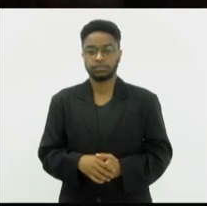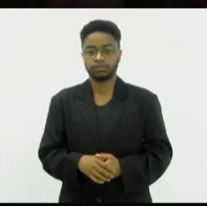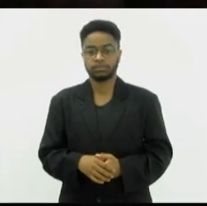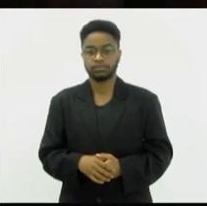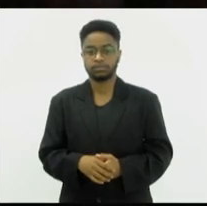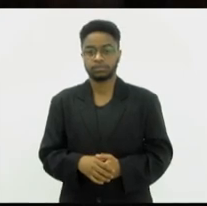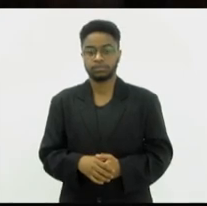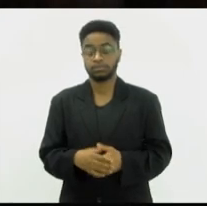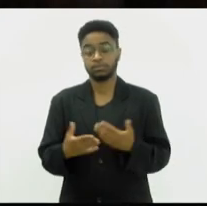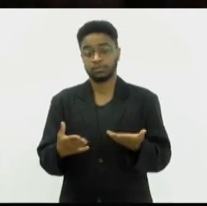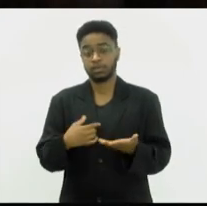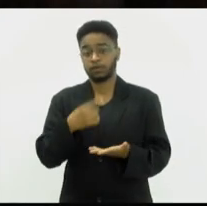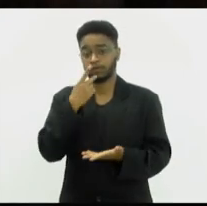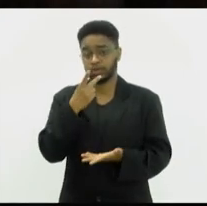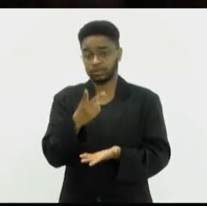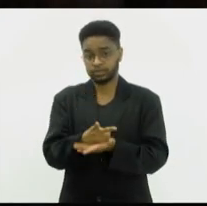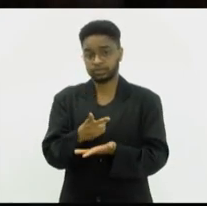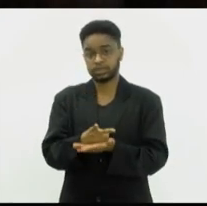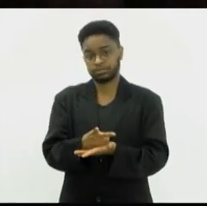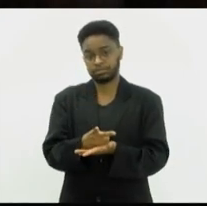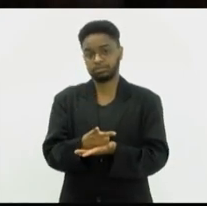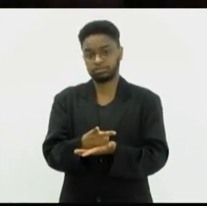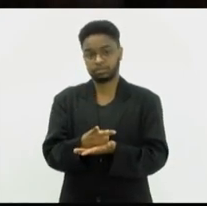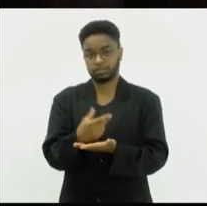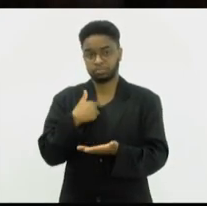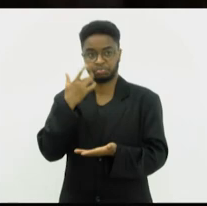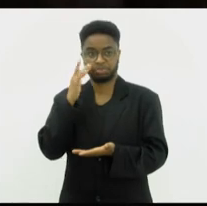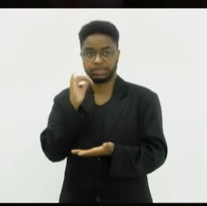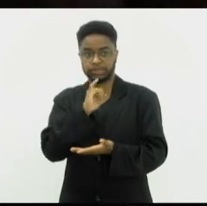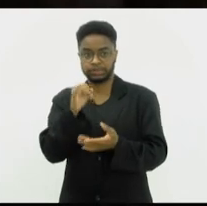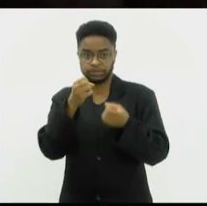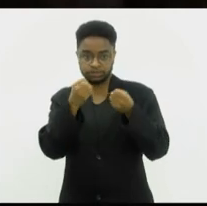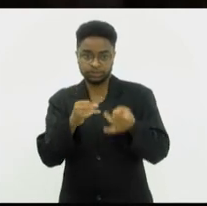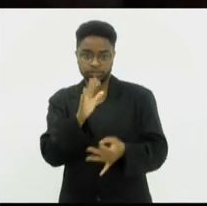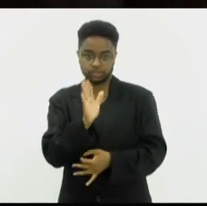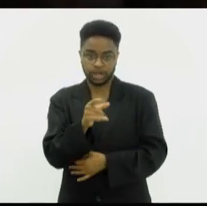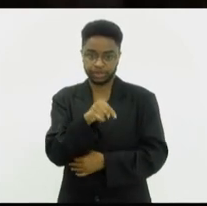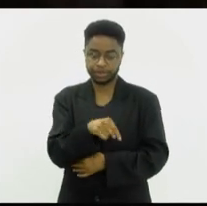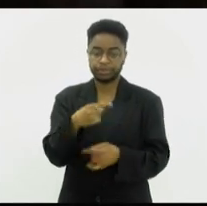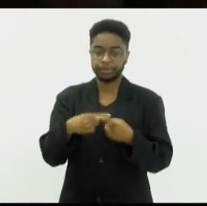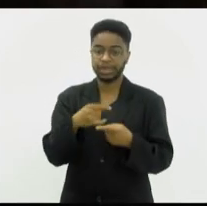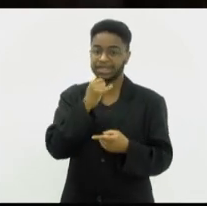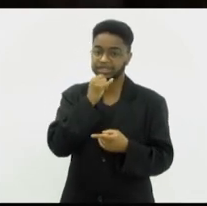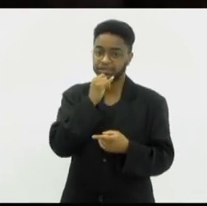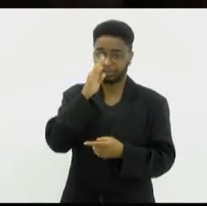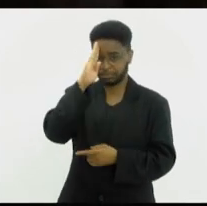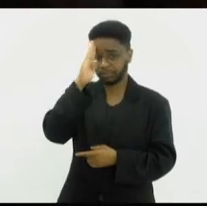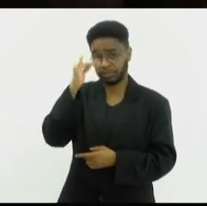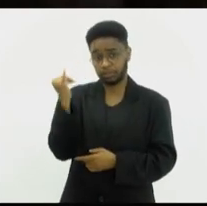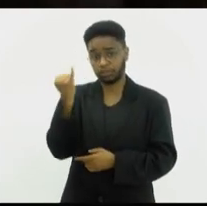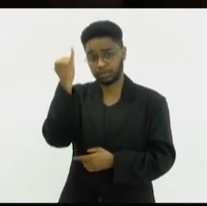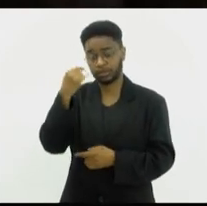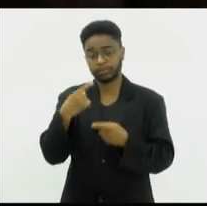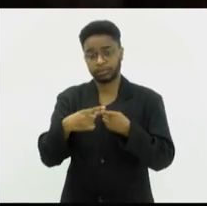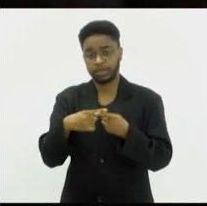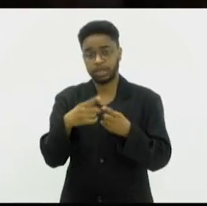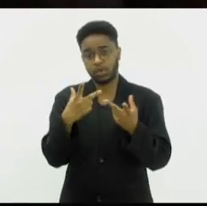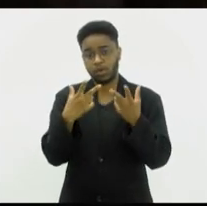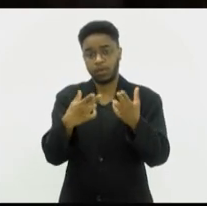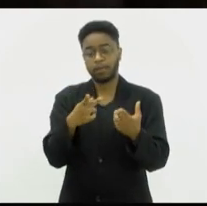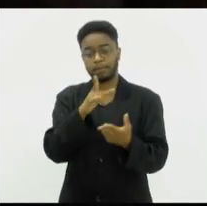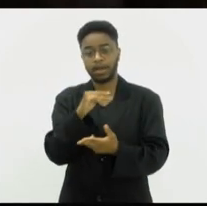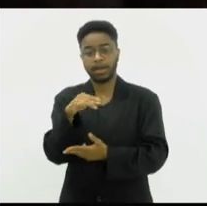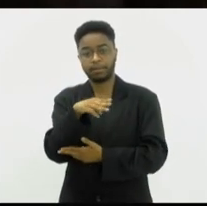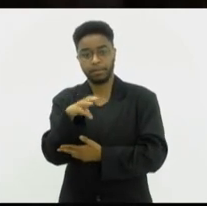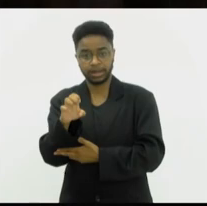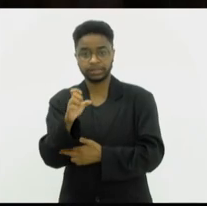E eu sempre falei, eu não sei se já me referi aqui, que os exemplos são fundamentais. Como os pais e as mães